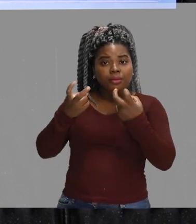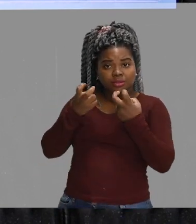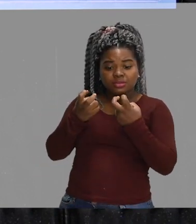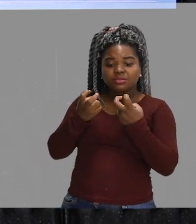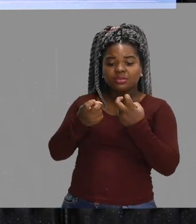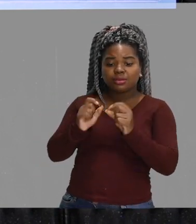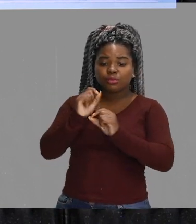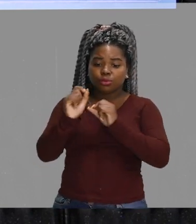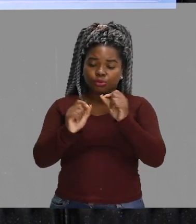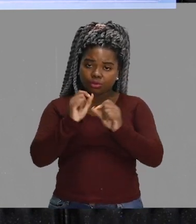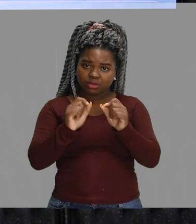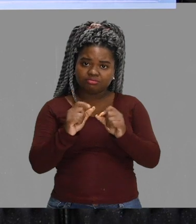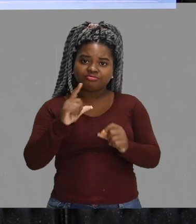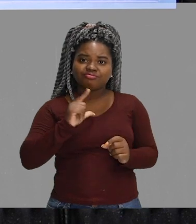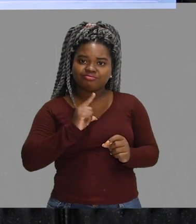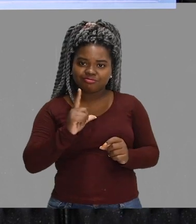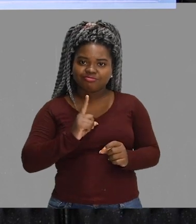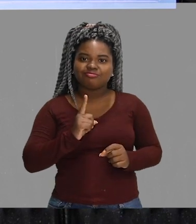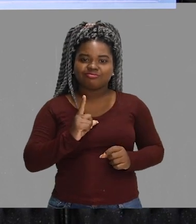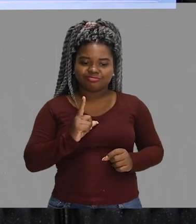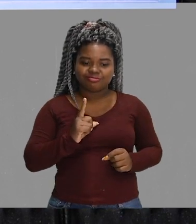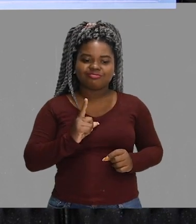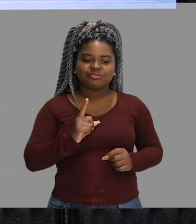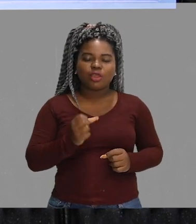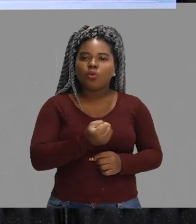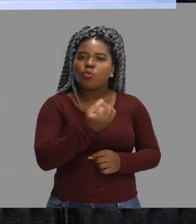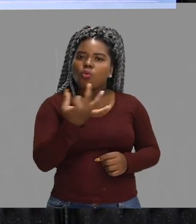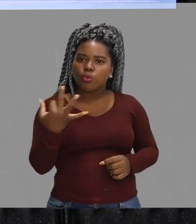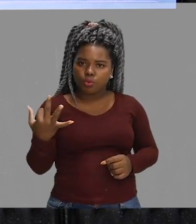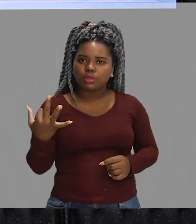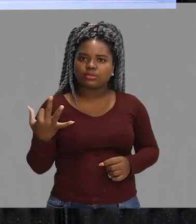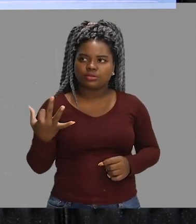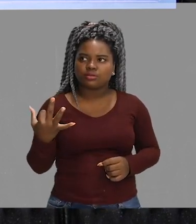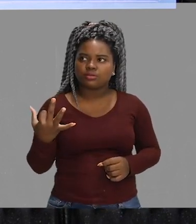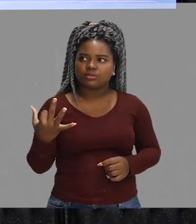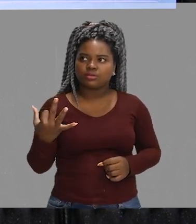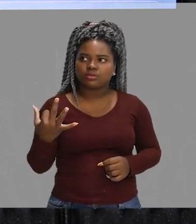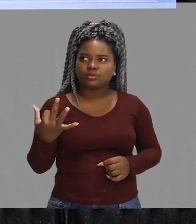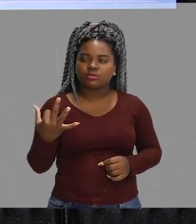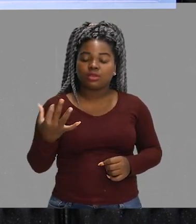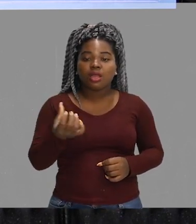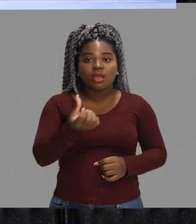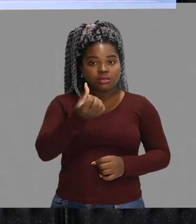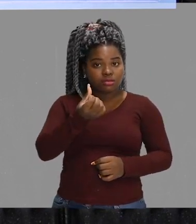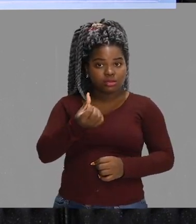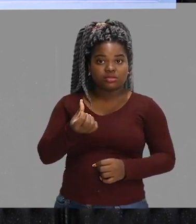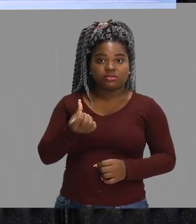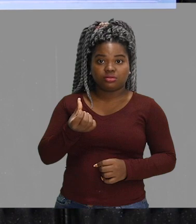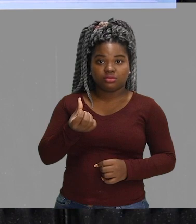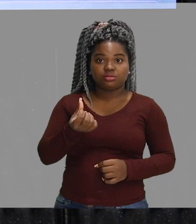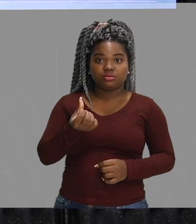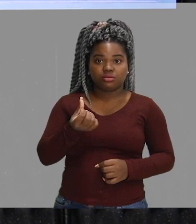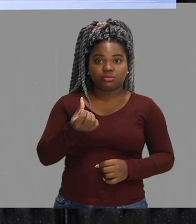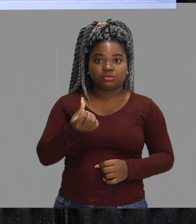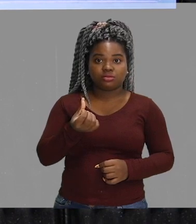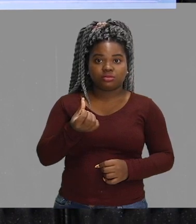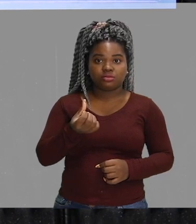última camada é a terceira camada, 2 mais 5, 7 elétrons. Então, na camada de valência, eu tenho 7